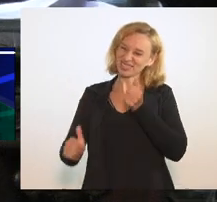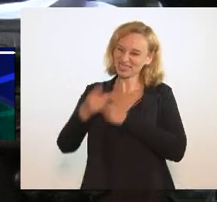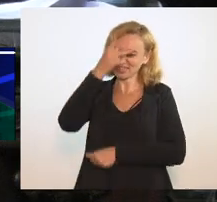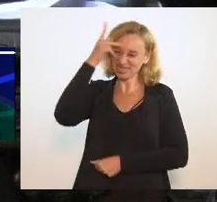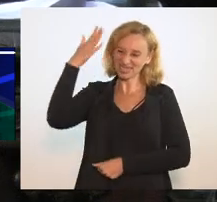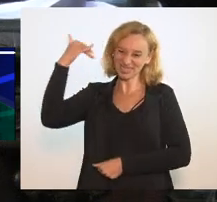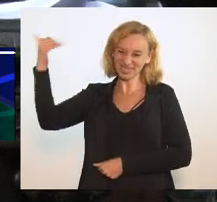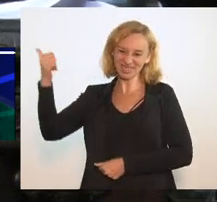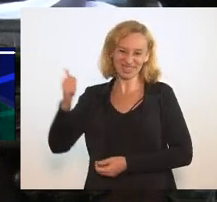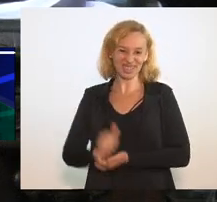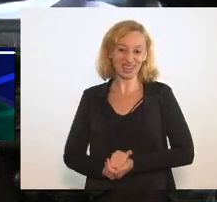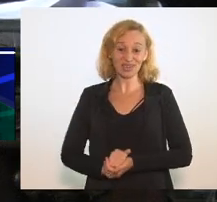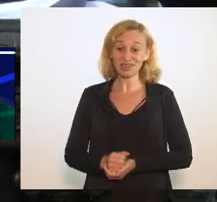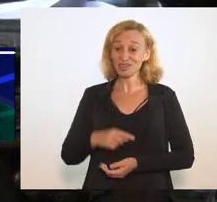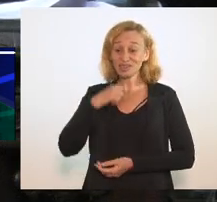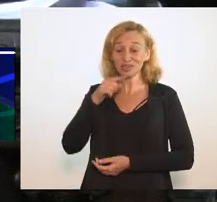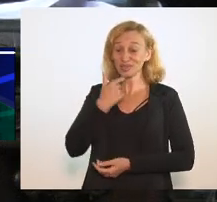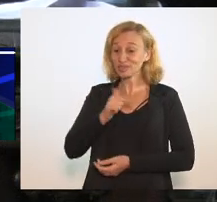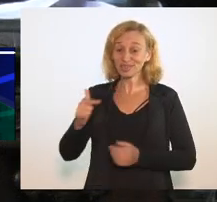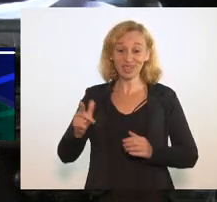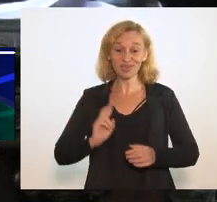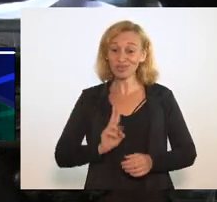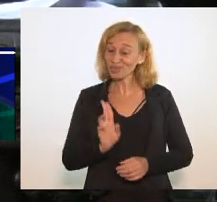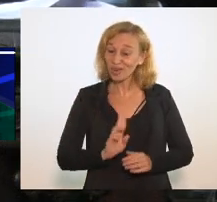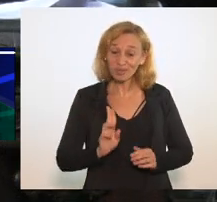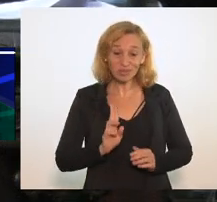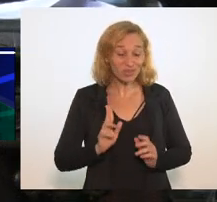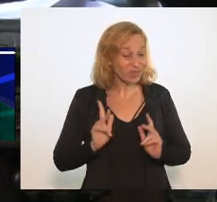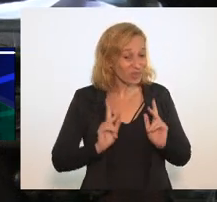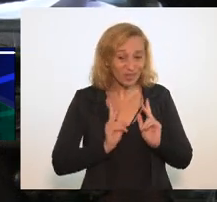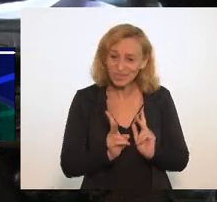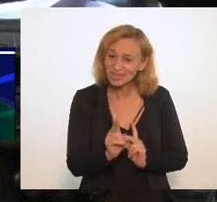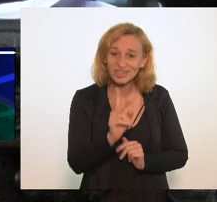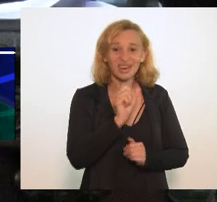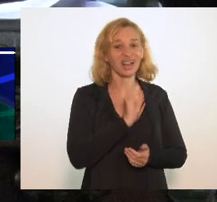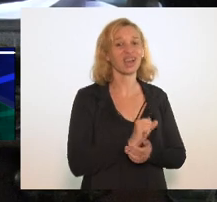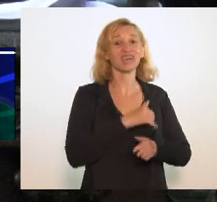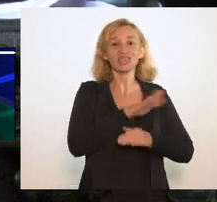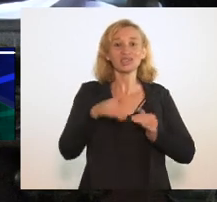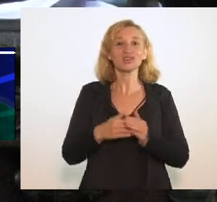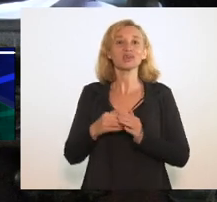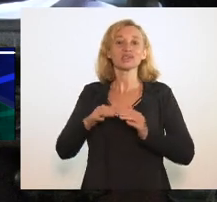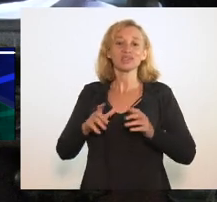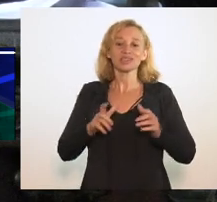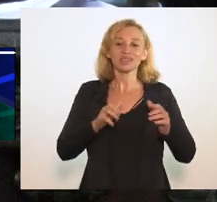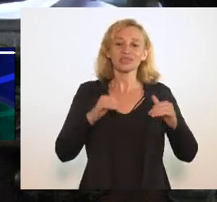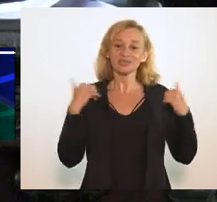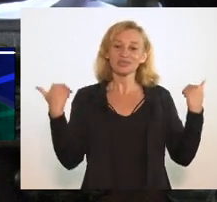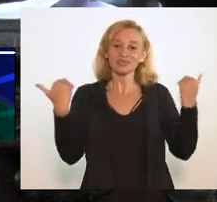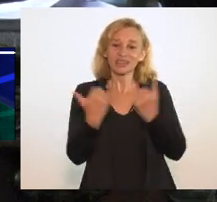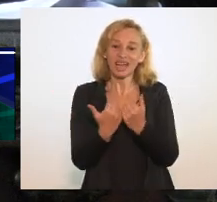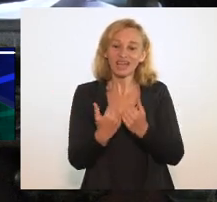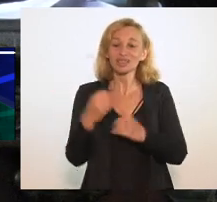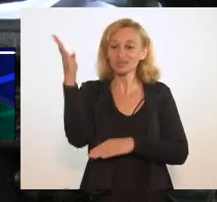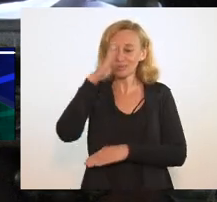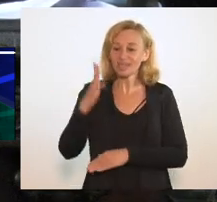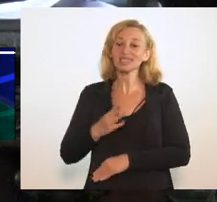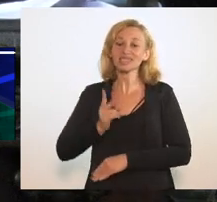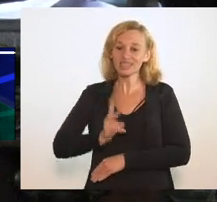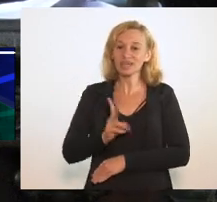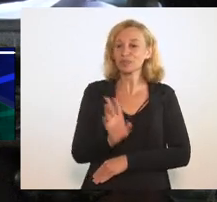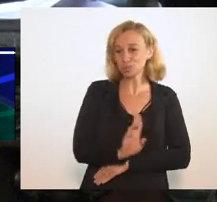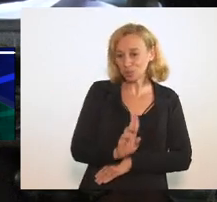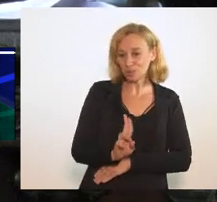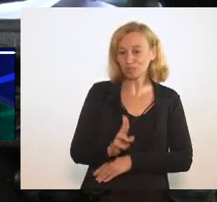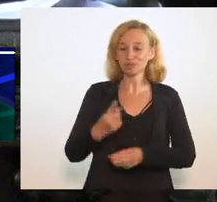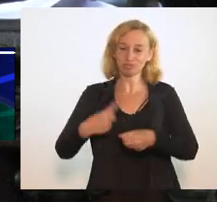não tenho dúvida, vai continuar sendo chamado Maracanã, como todos os estados do Brasil sempre levam o nome do bairro, quase